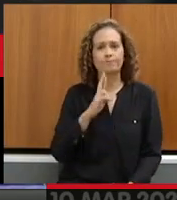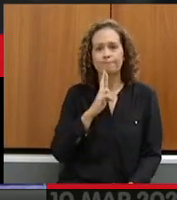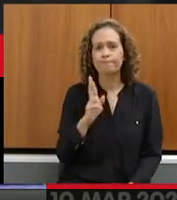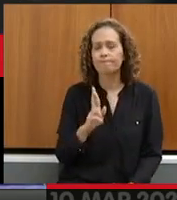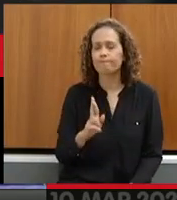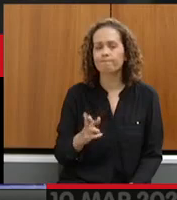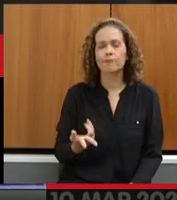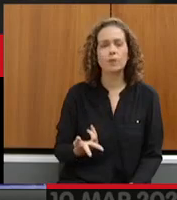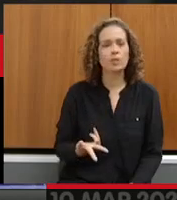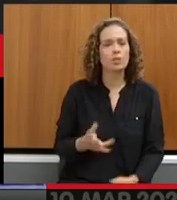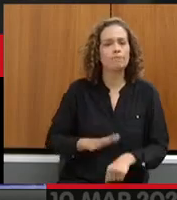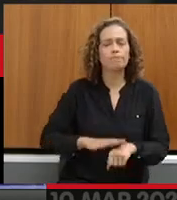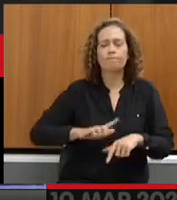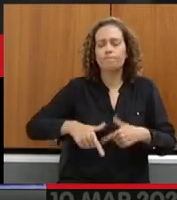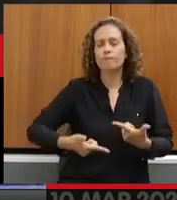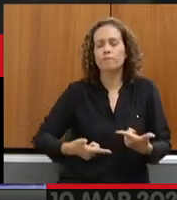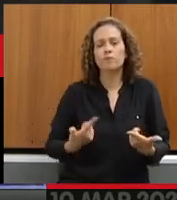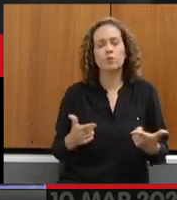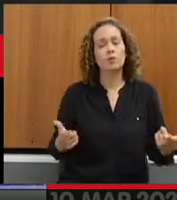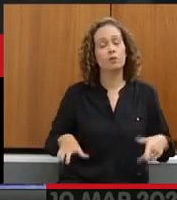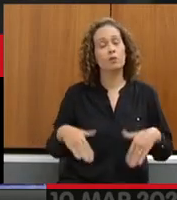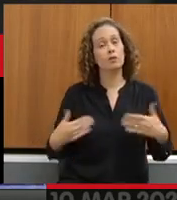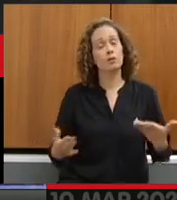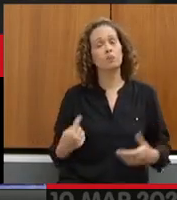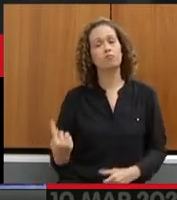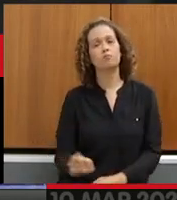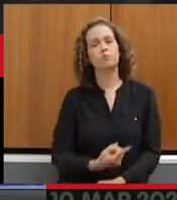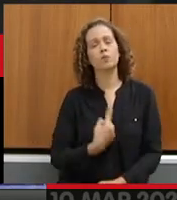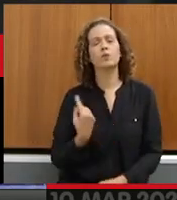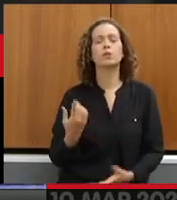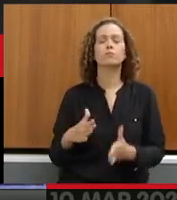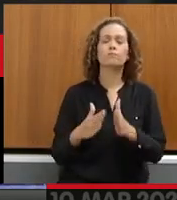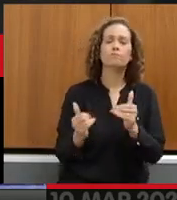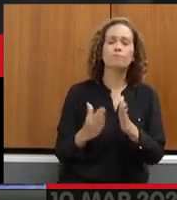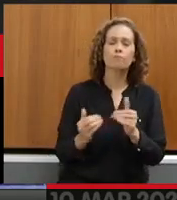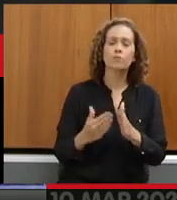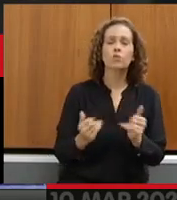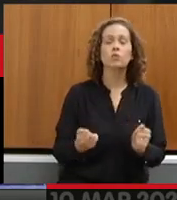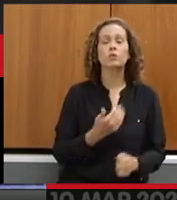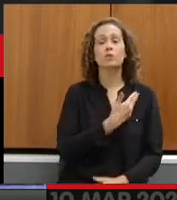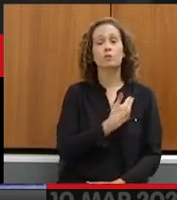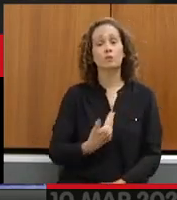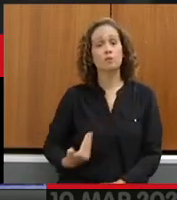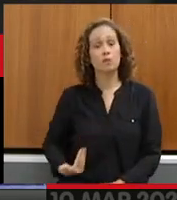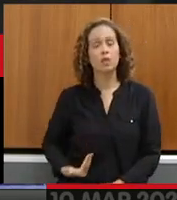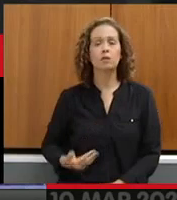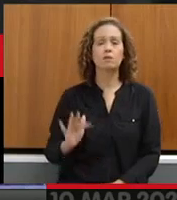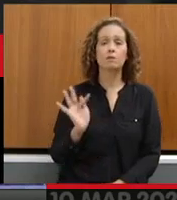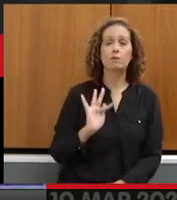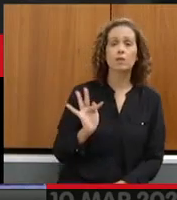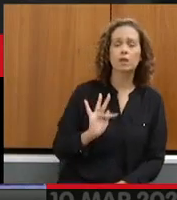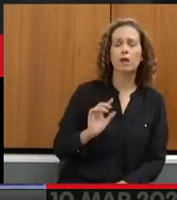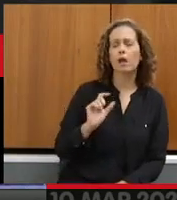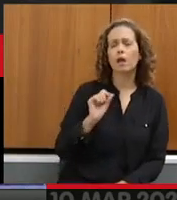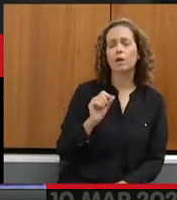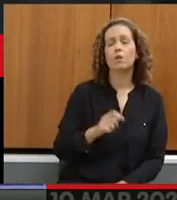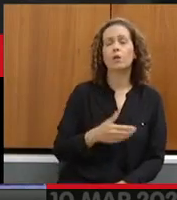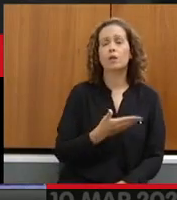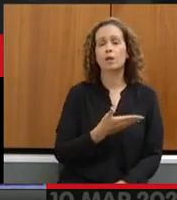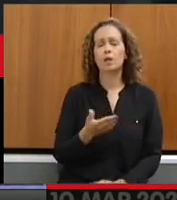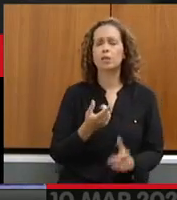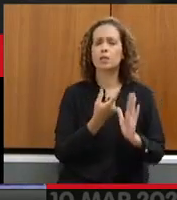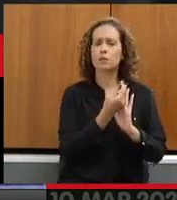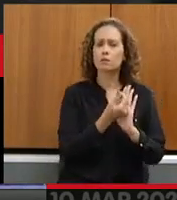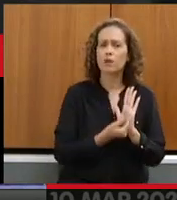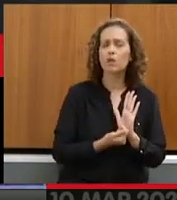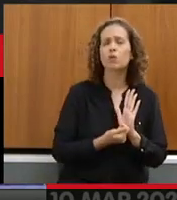lado também o nosso objetivo de solicitar ao governo federal é que nós tenhamos um estorno desses valores ainda